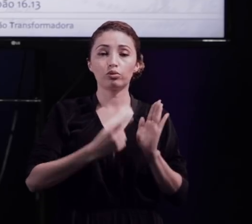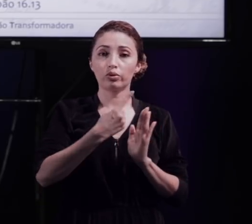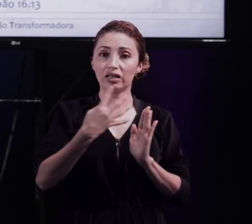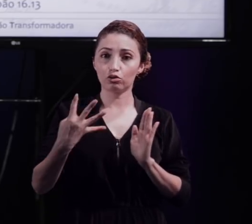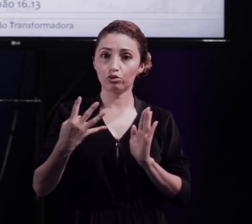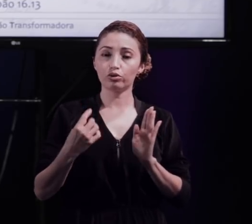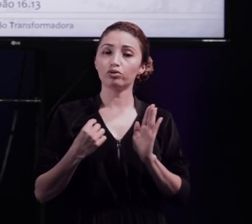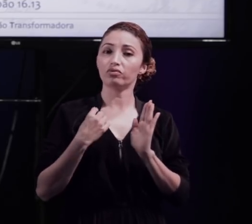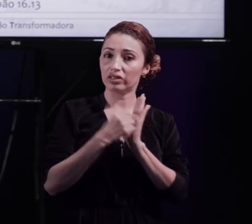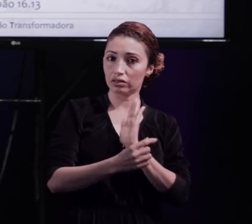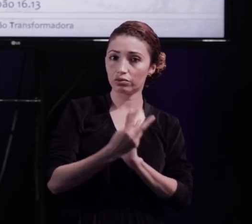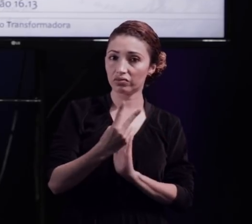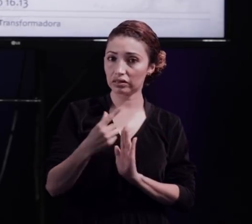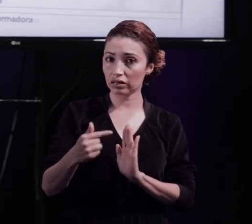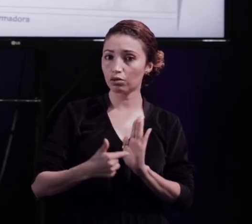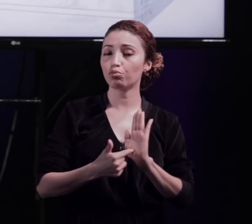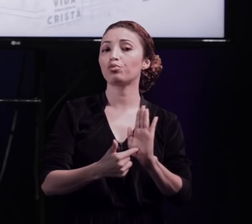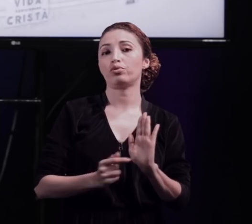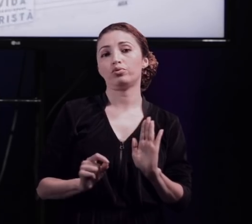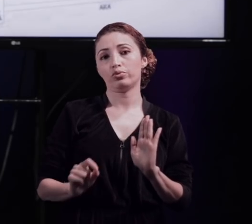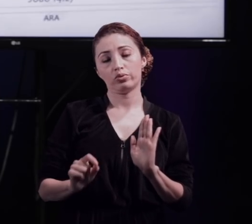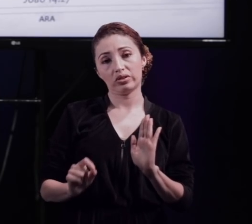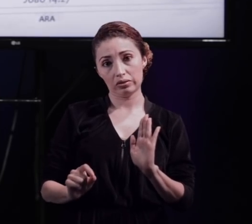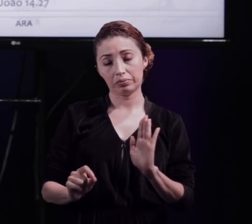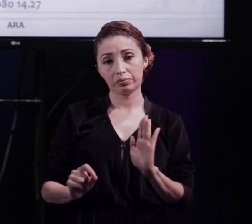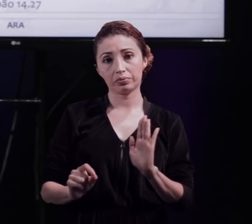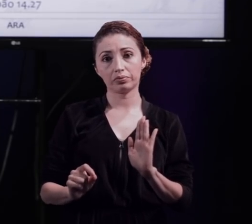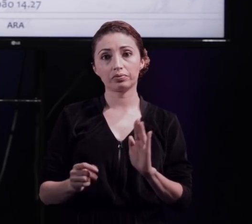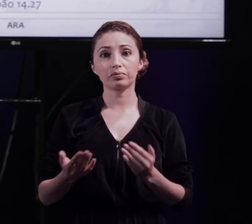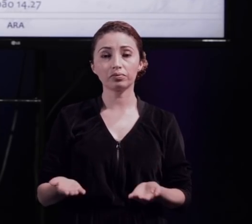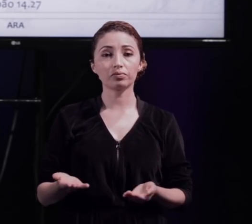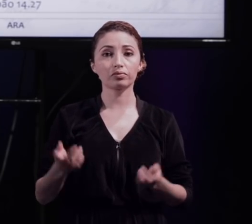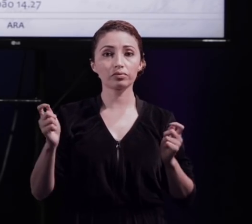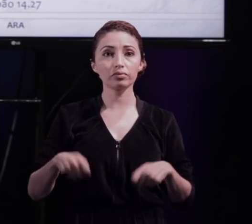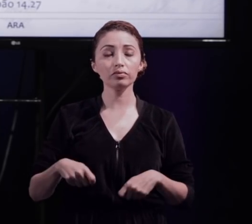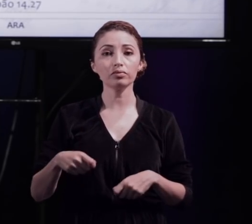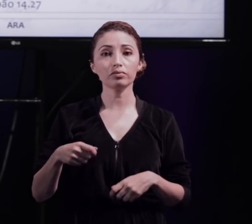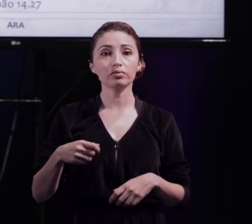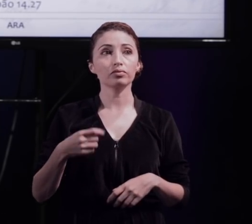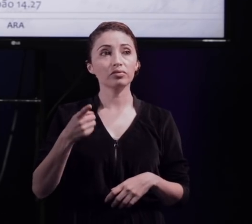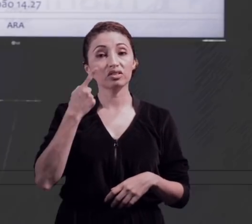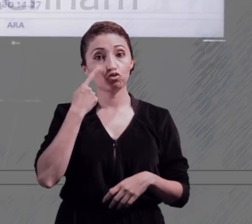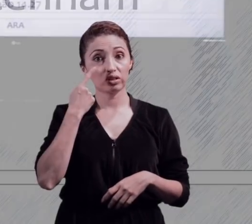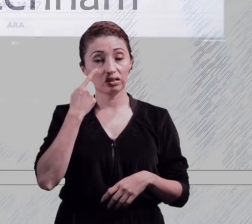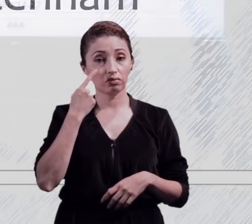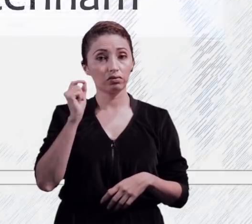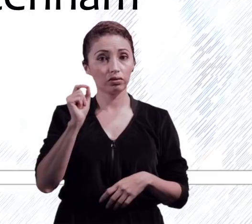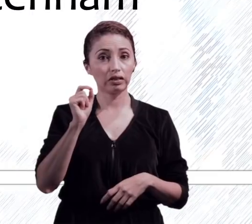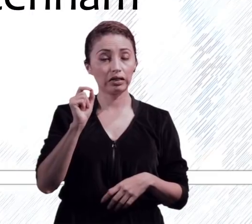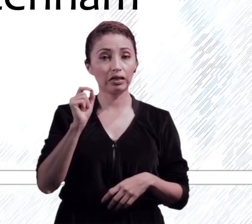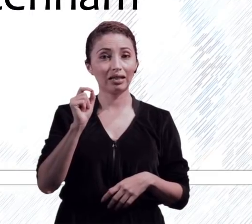14, há um versículo ali, no versículo 27. Você pode olhar ali esse versículo,